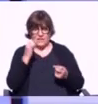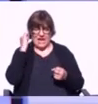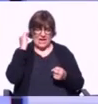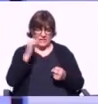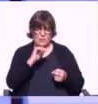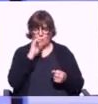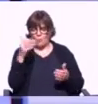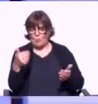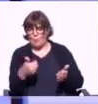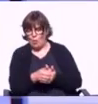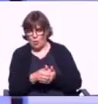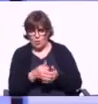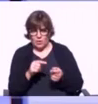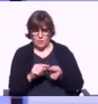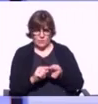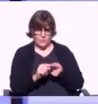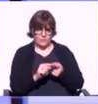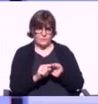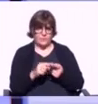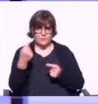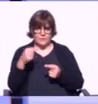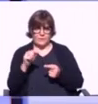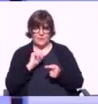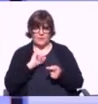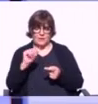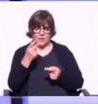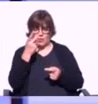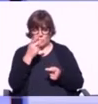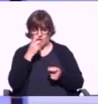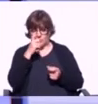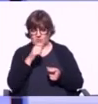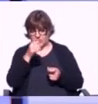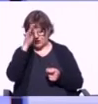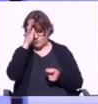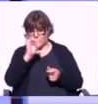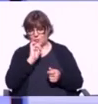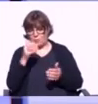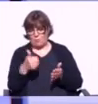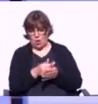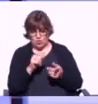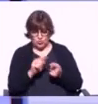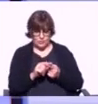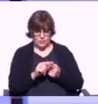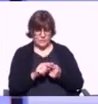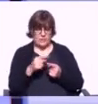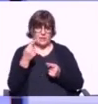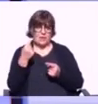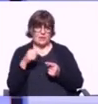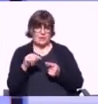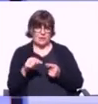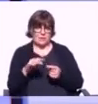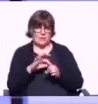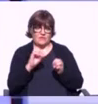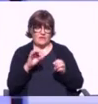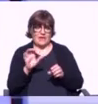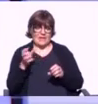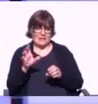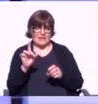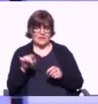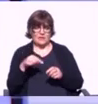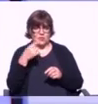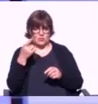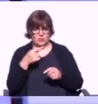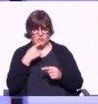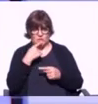assassinados, digamos, dois adeptos do Sporting que foram assassinados, um numa final da taça e o outro, já